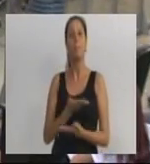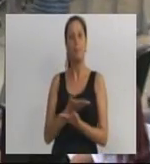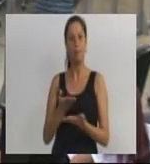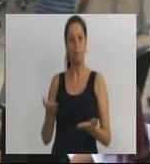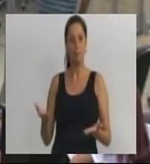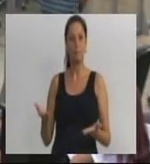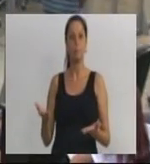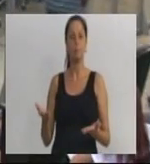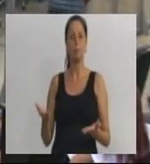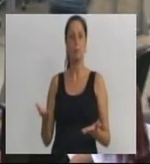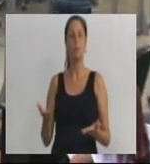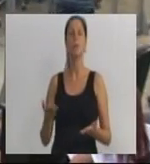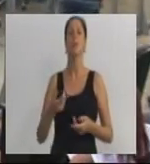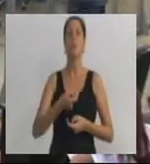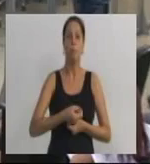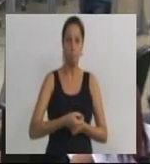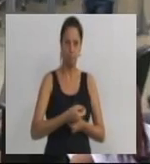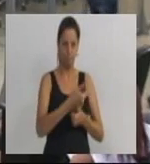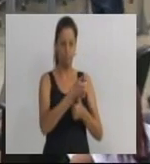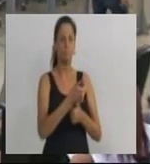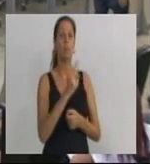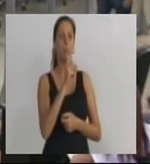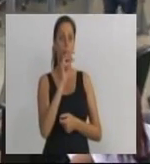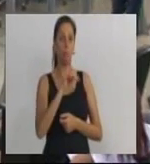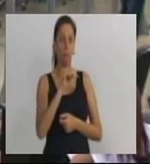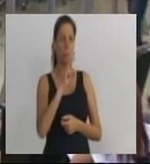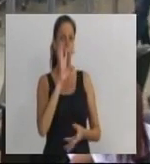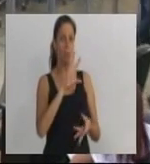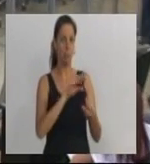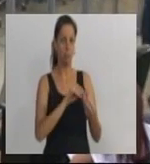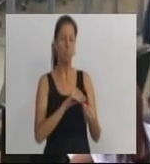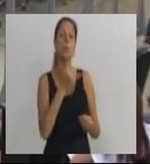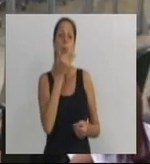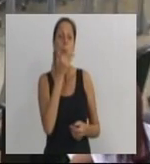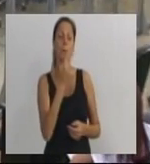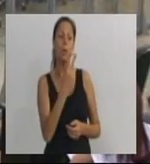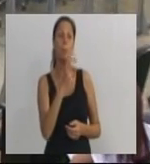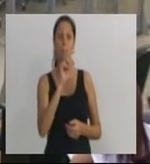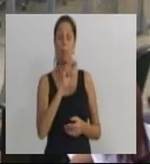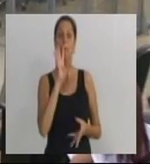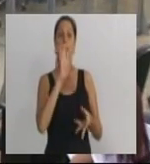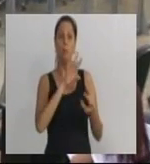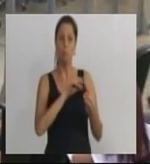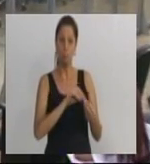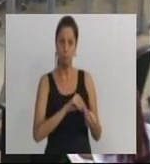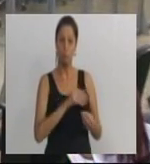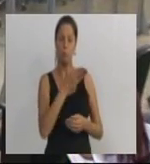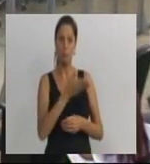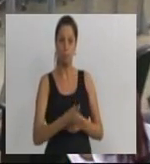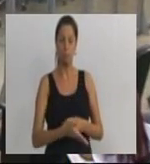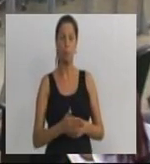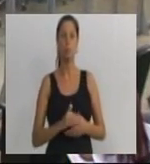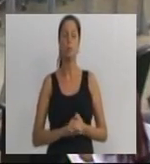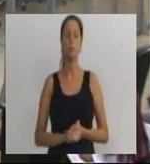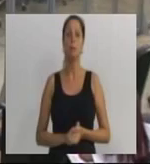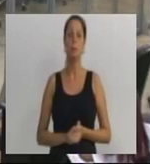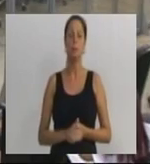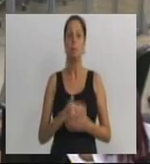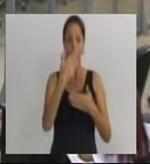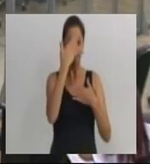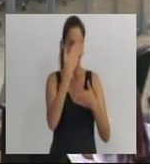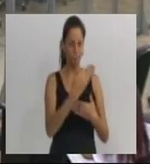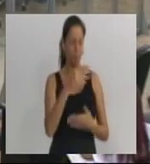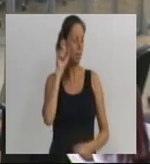retorne mais um minuto, pelo menos ao tempo do vereador Yantes, então ele fica com dois para poder concluir o seu pronunciamento. Obrigado, vereador